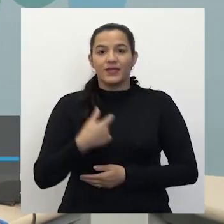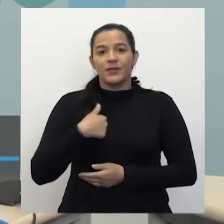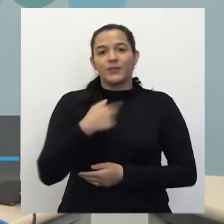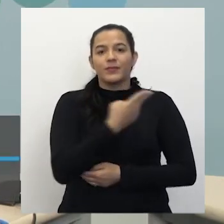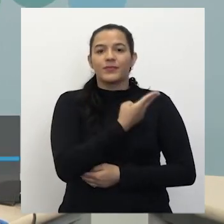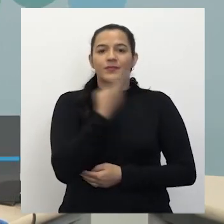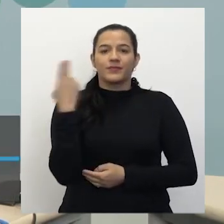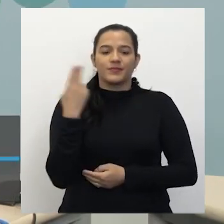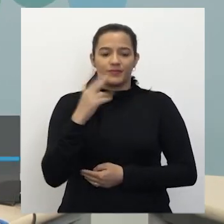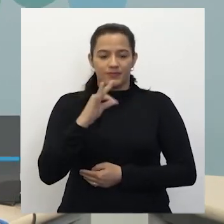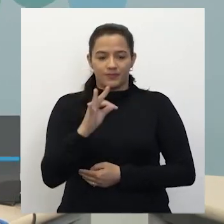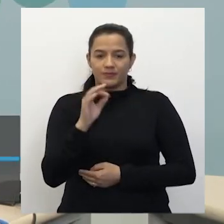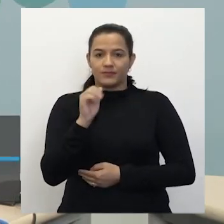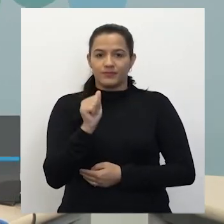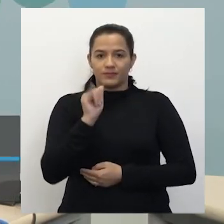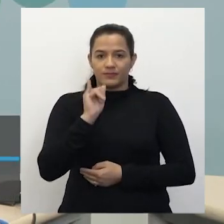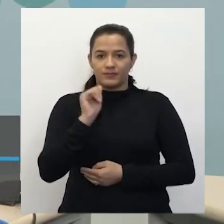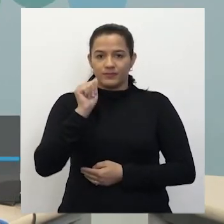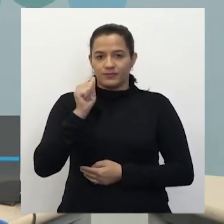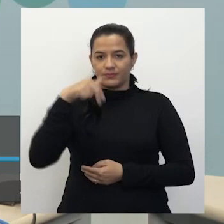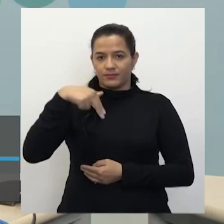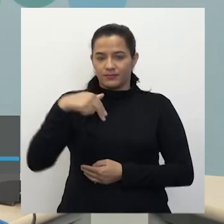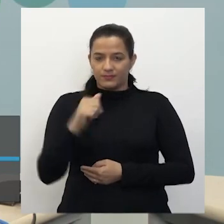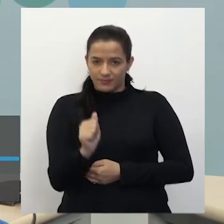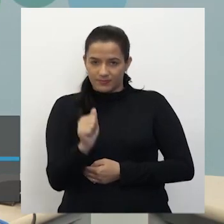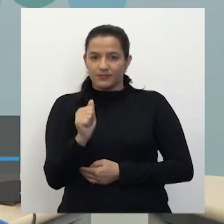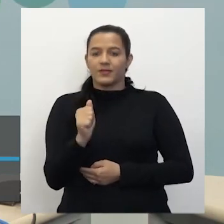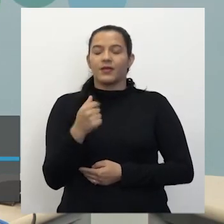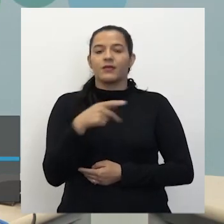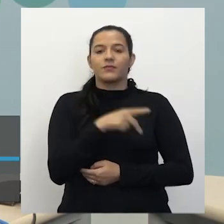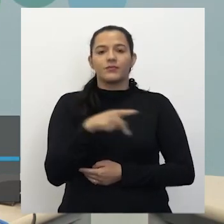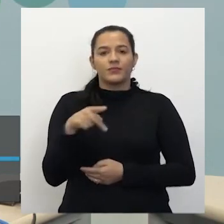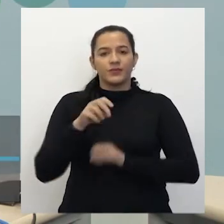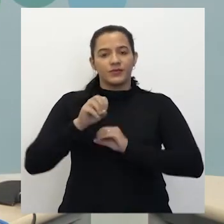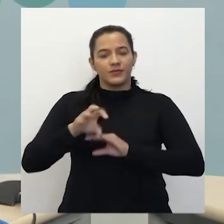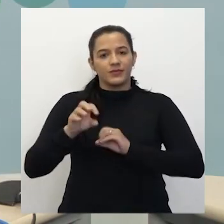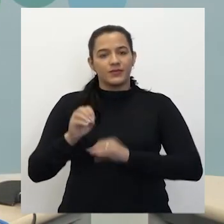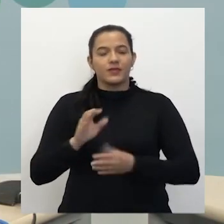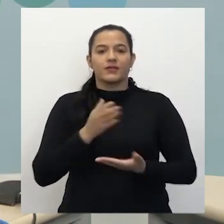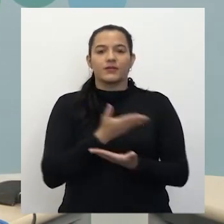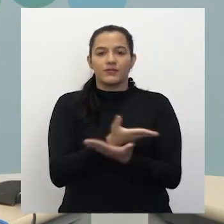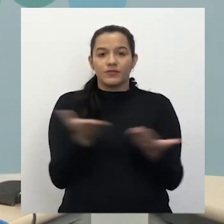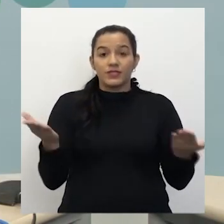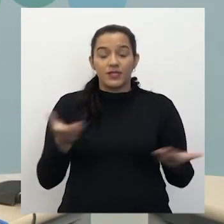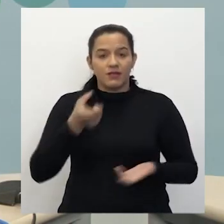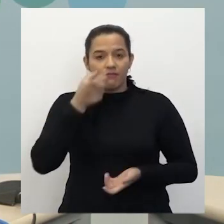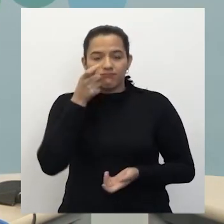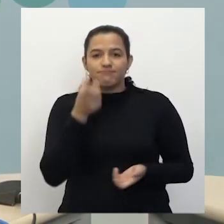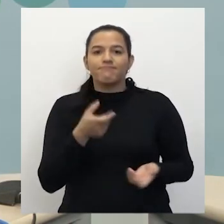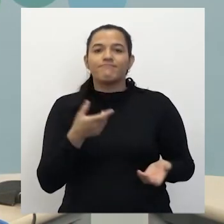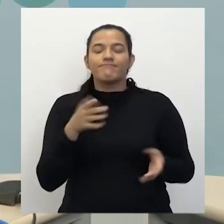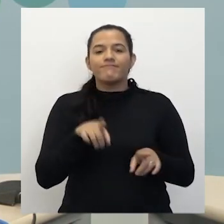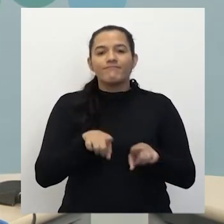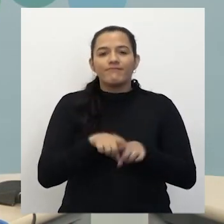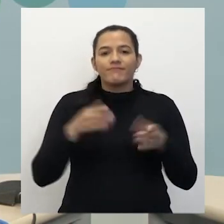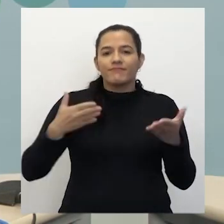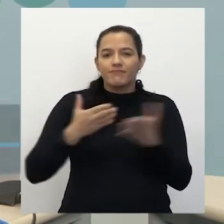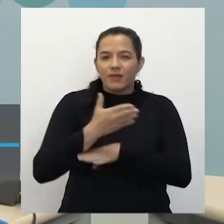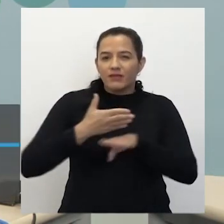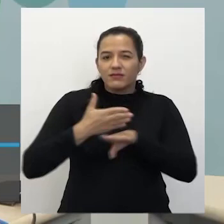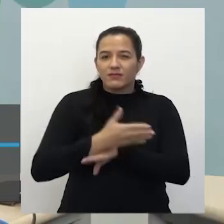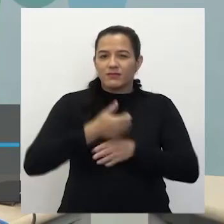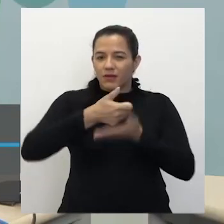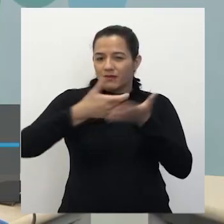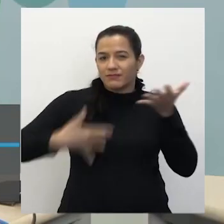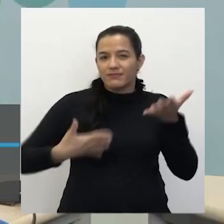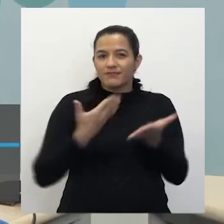professora Tayana, estarei hoje aqui ouvindo vocês aí no chat, que vocês vão escrever, vão participar dessa aula que está muito